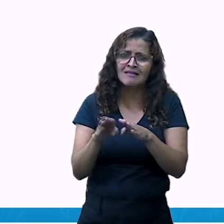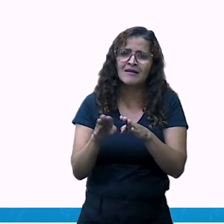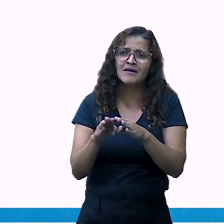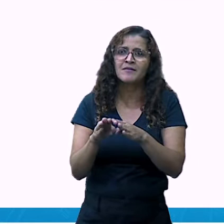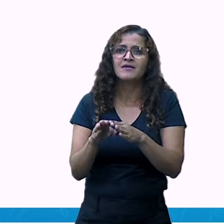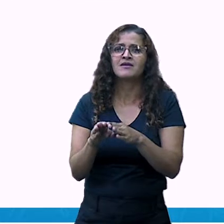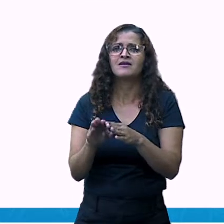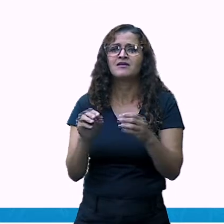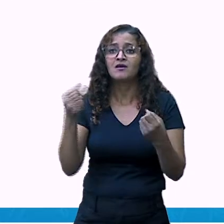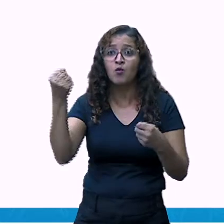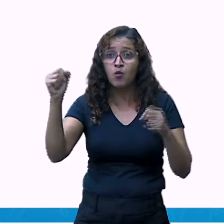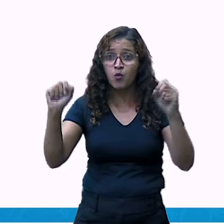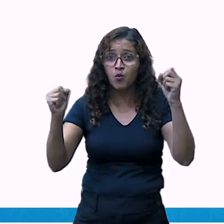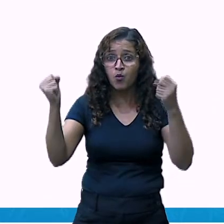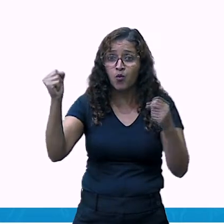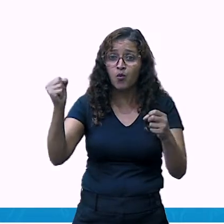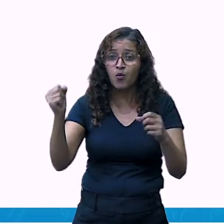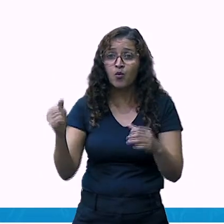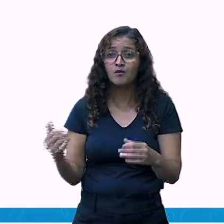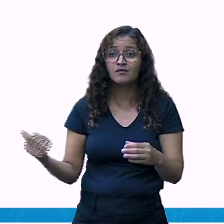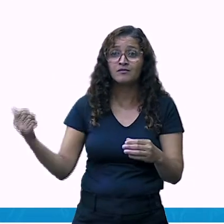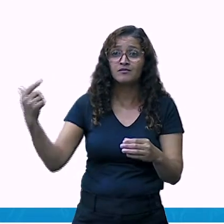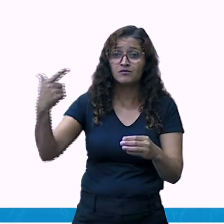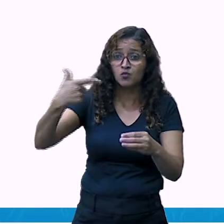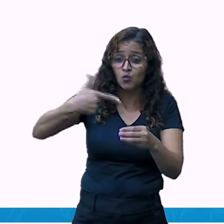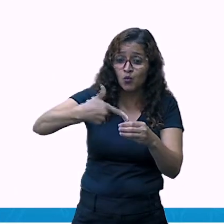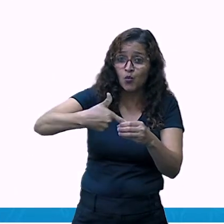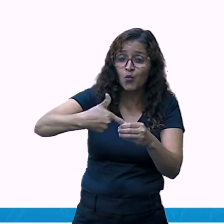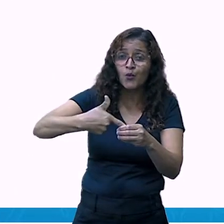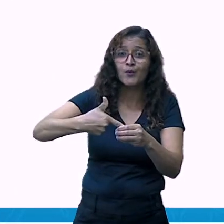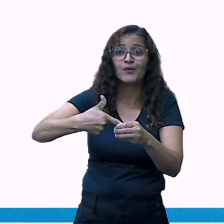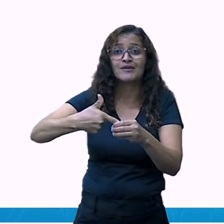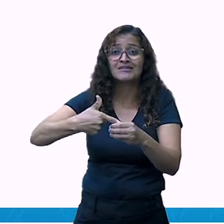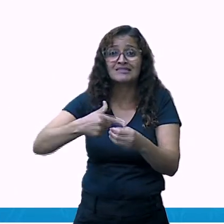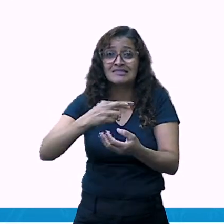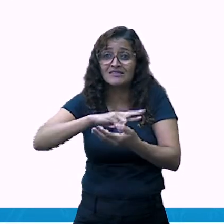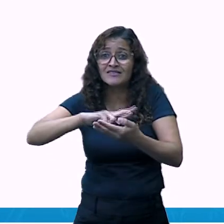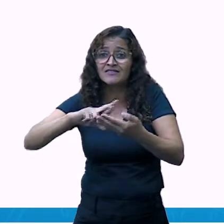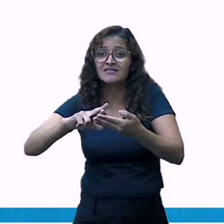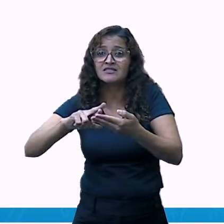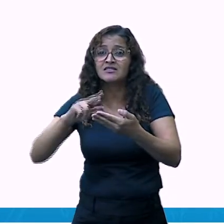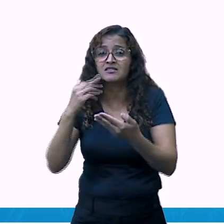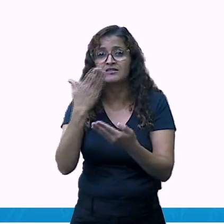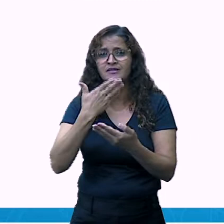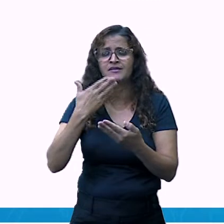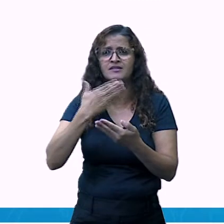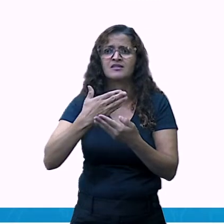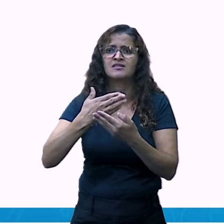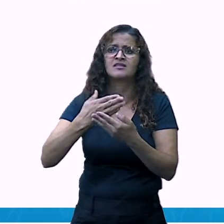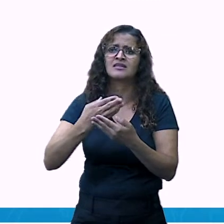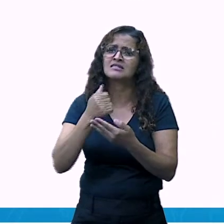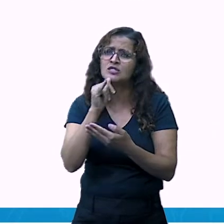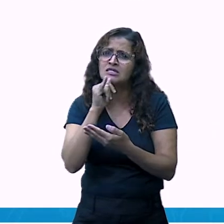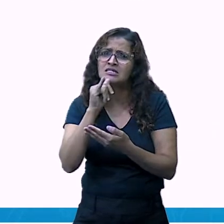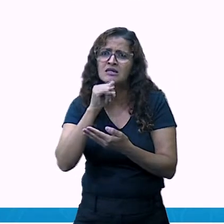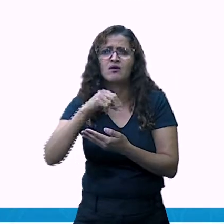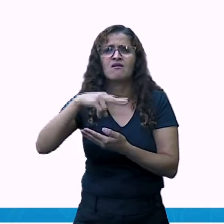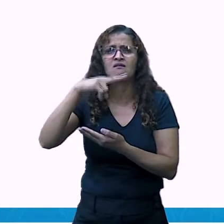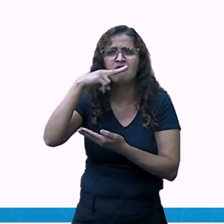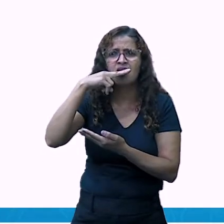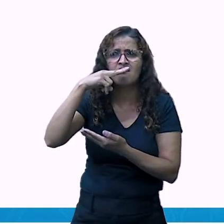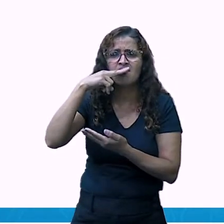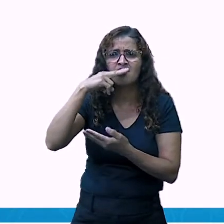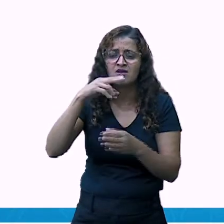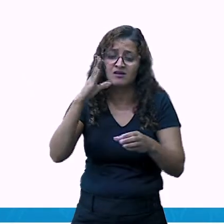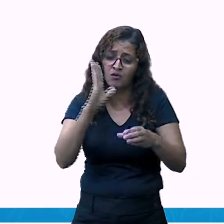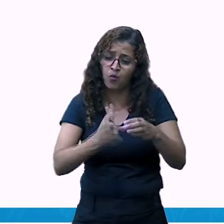da beterraba, da mandioca, da mamona, do milho e da soja, que o exemplo